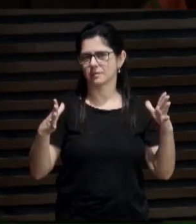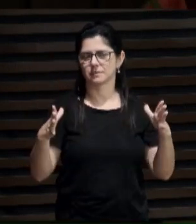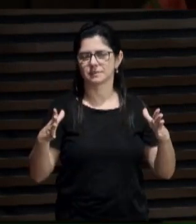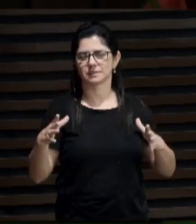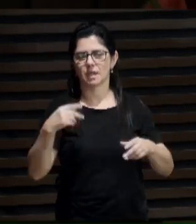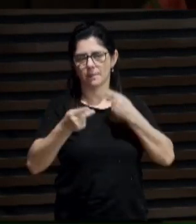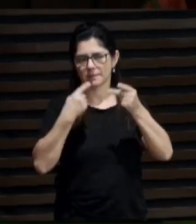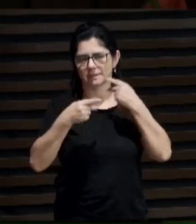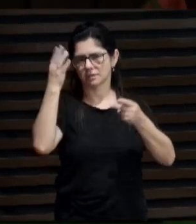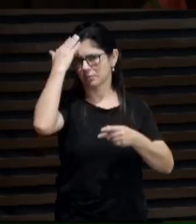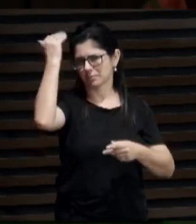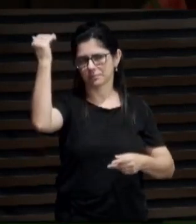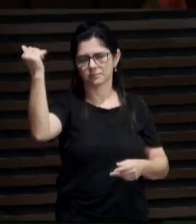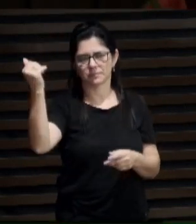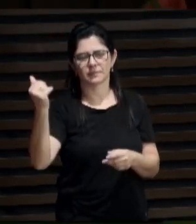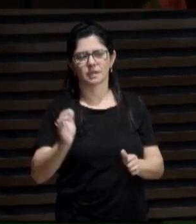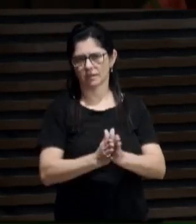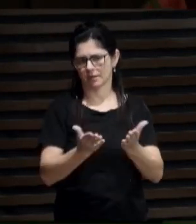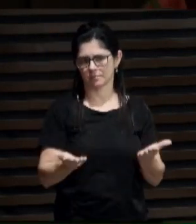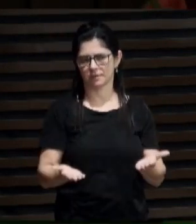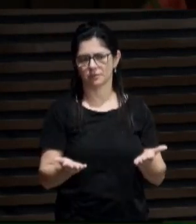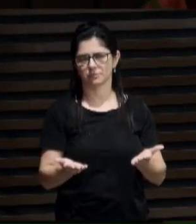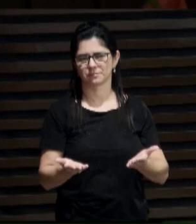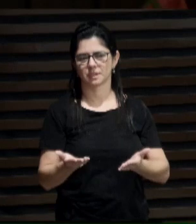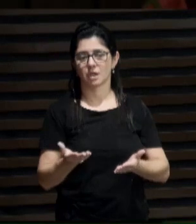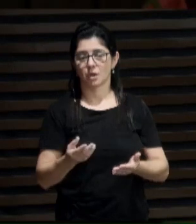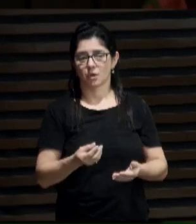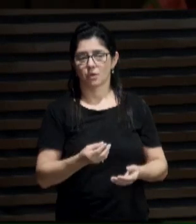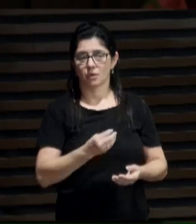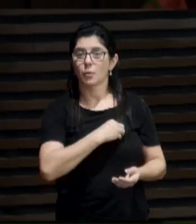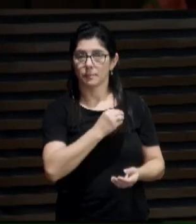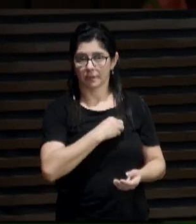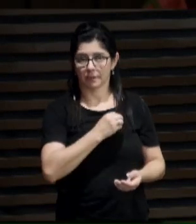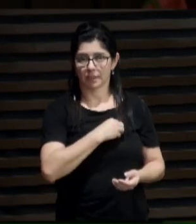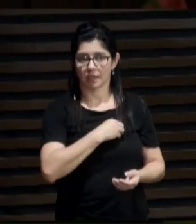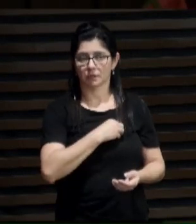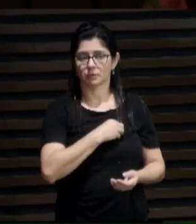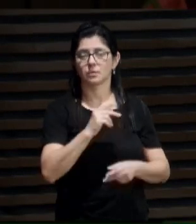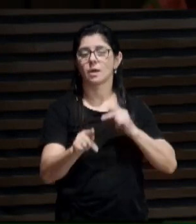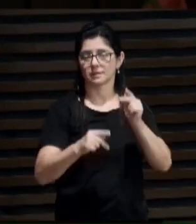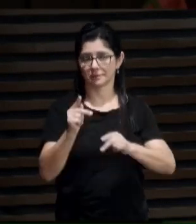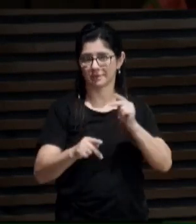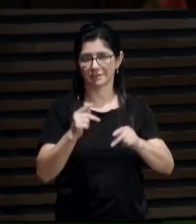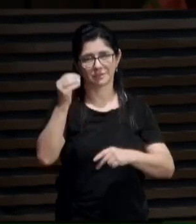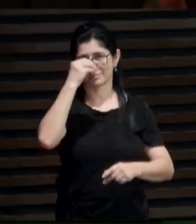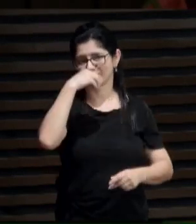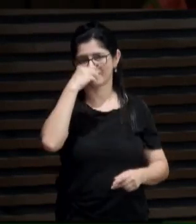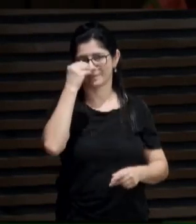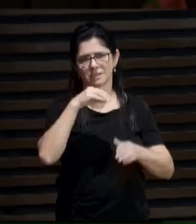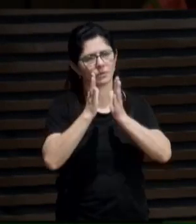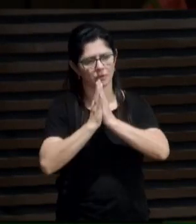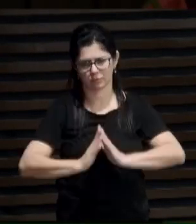Book. Com a entrada do pecado, o ser humano rejeitou a adoração a Deus